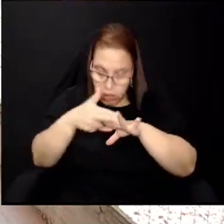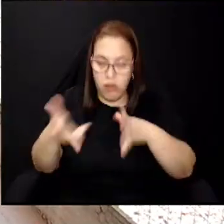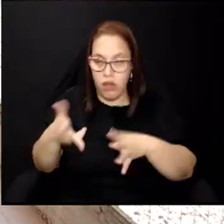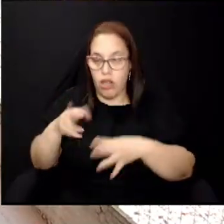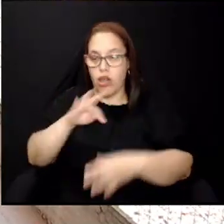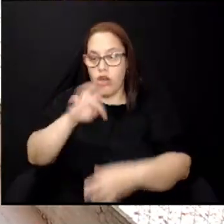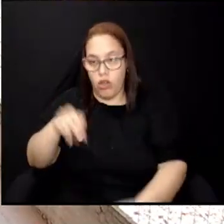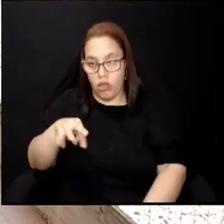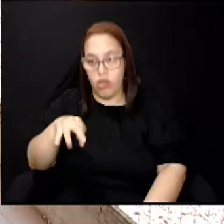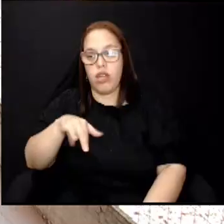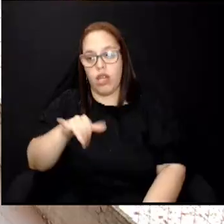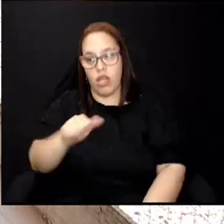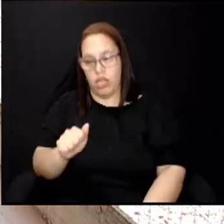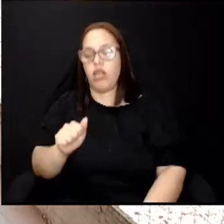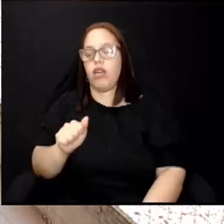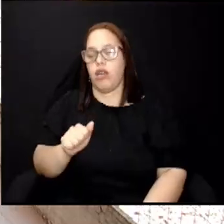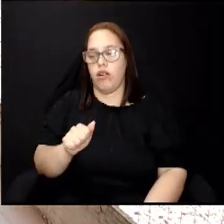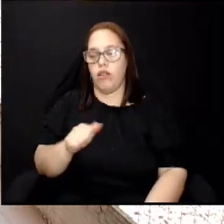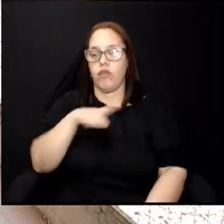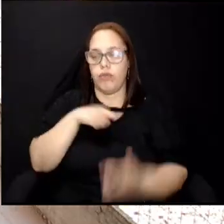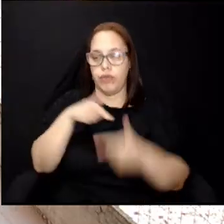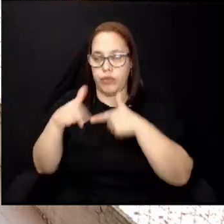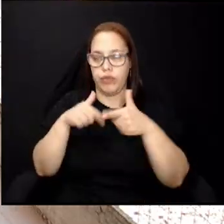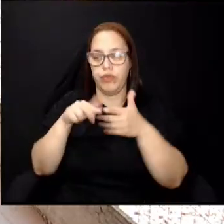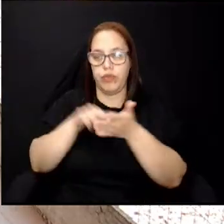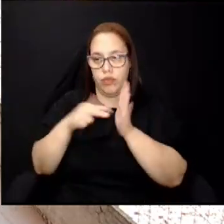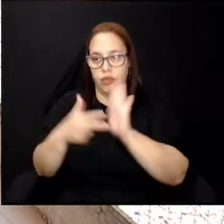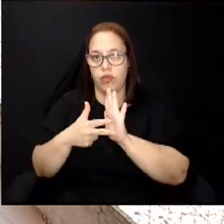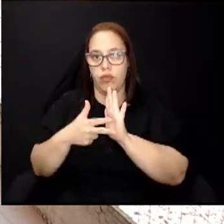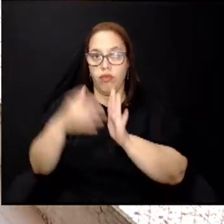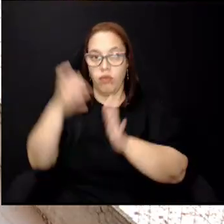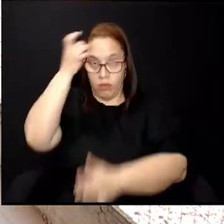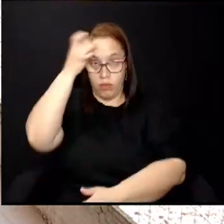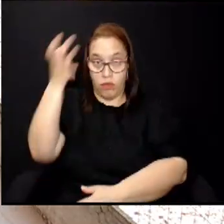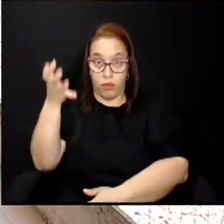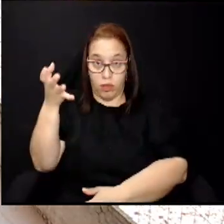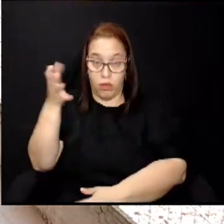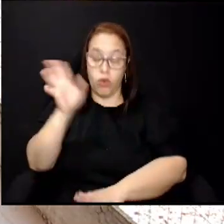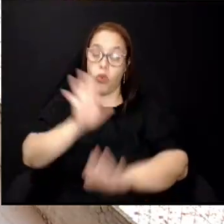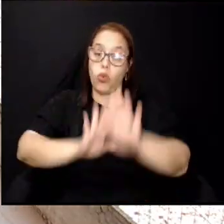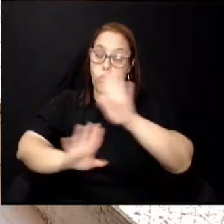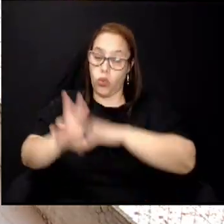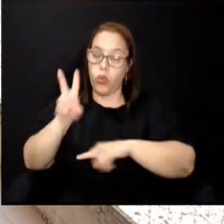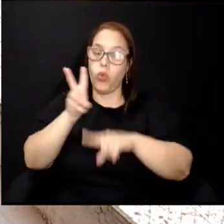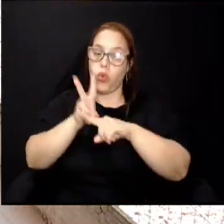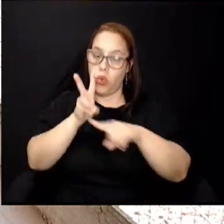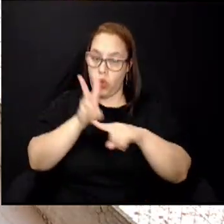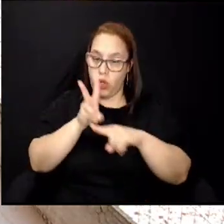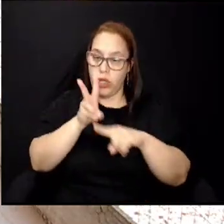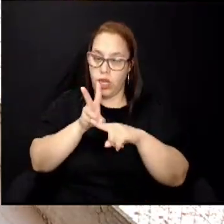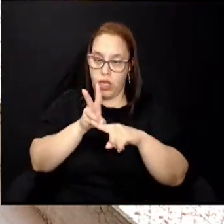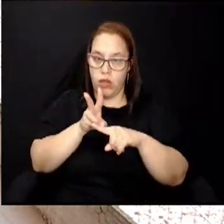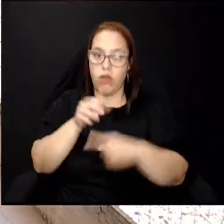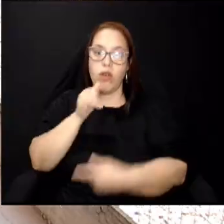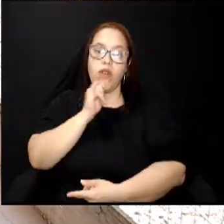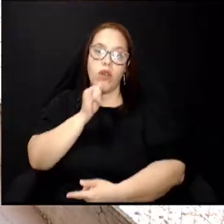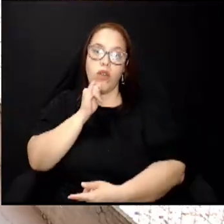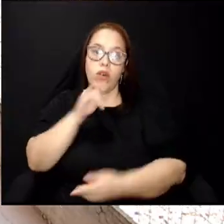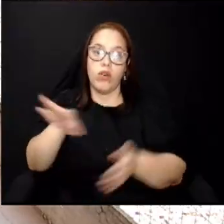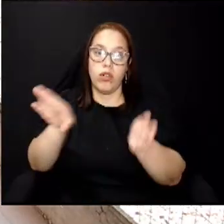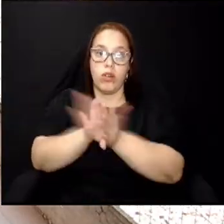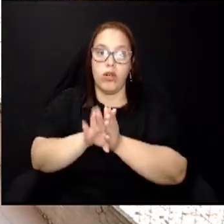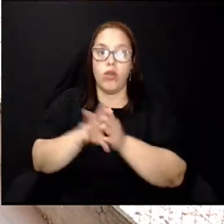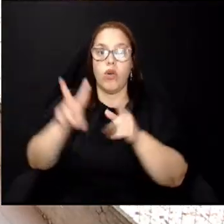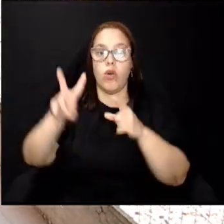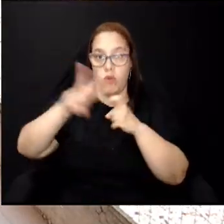de trabalhar dessa forma, né? Facilitar o manejo, né? Para que, por exemplo, se chegar um médico veterinário, precisar aplicar